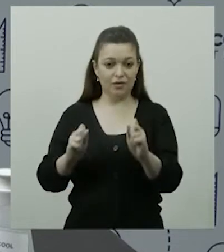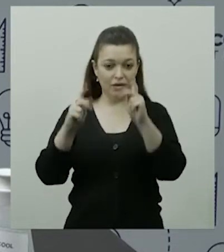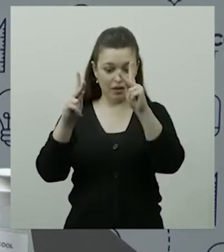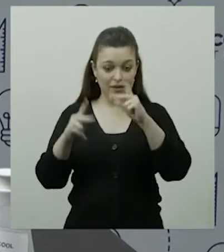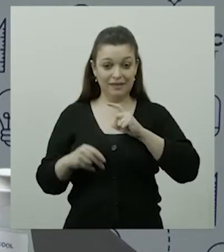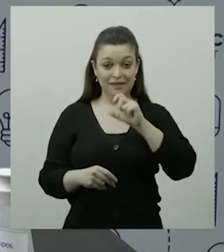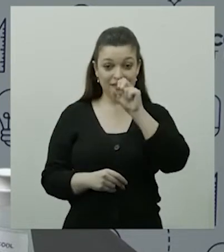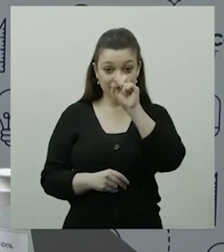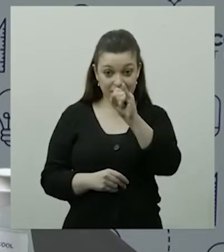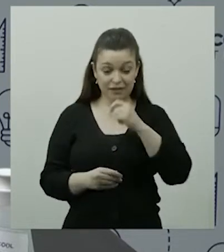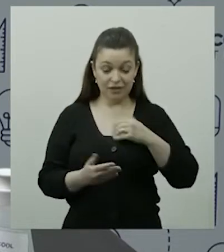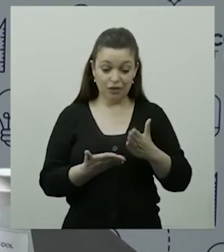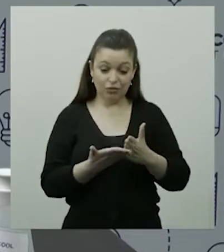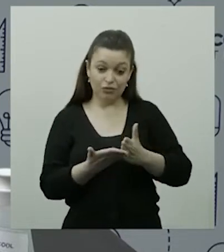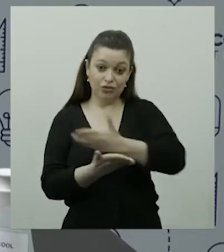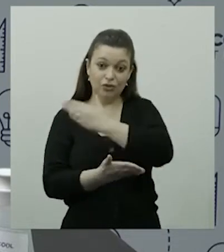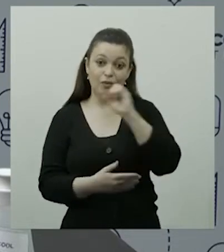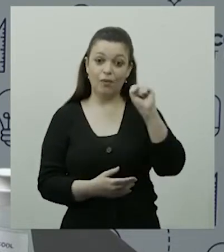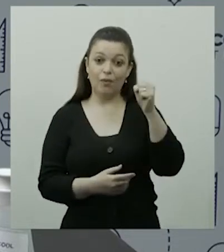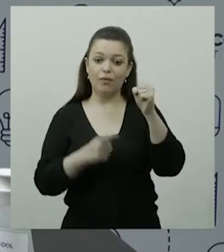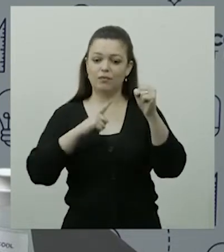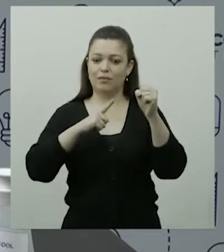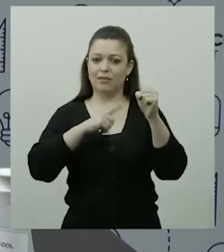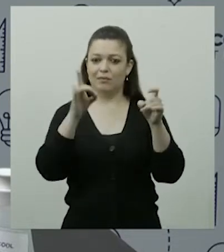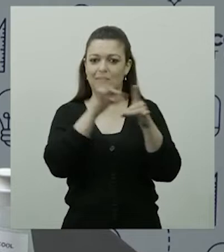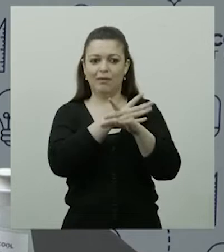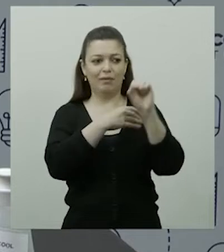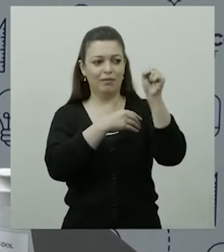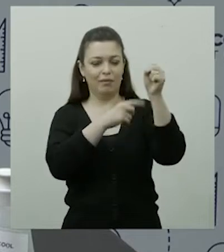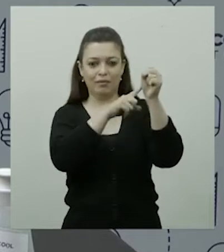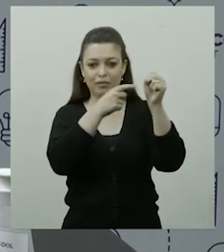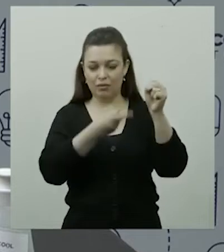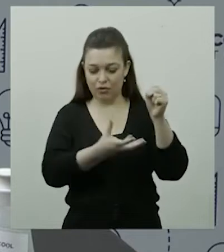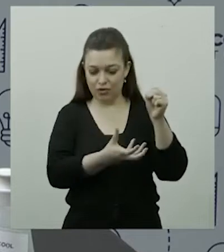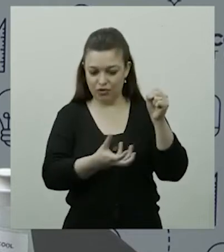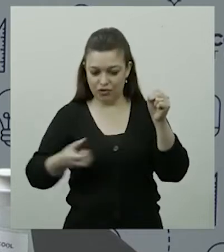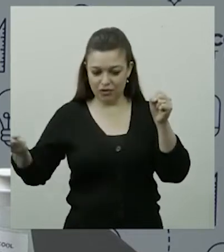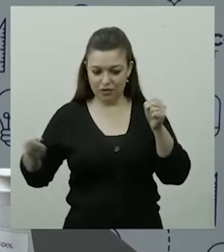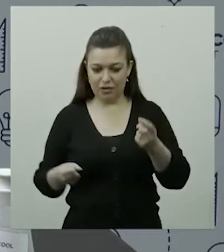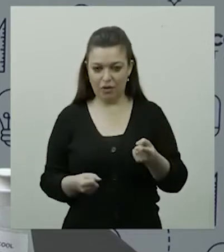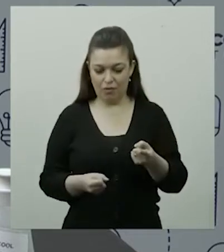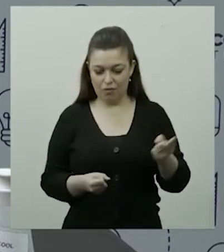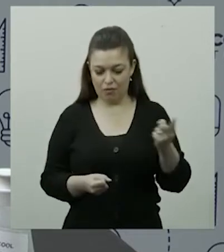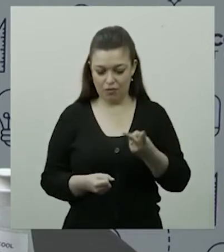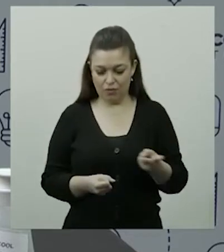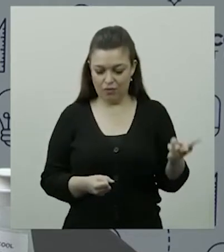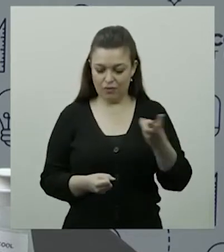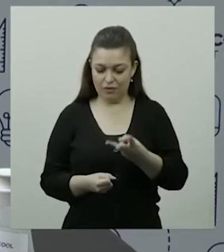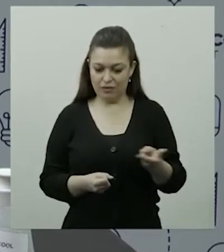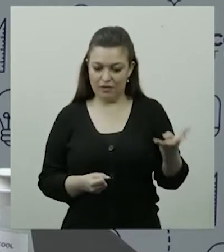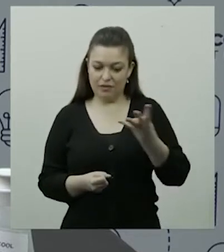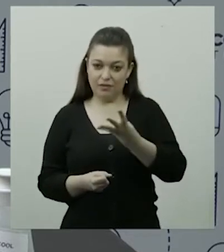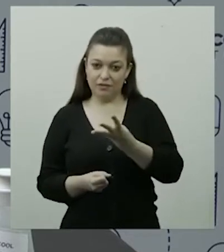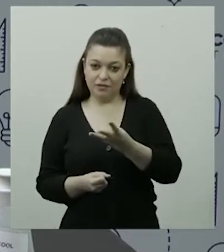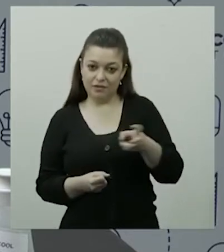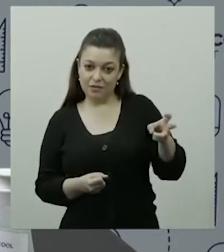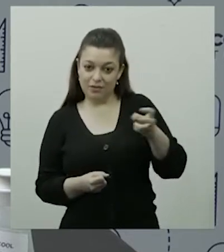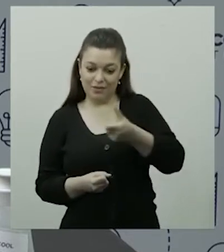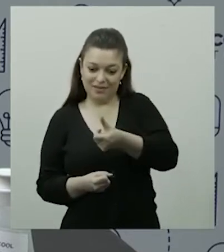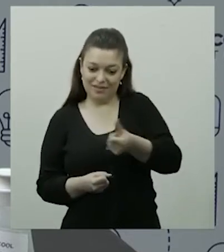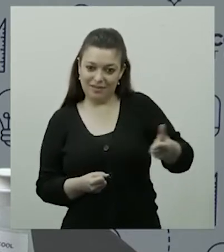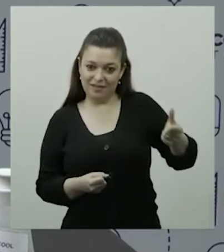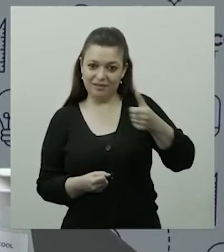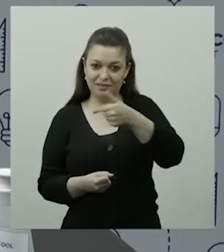tirar 8 palitos, 1, 2, 3, 4,